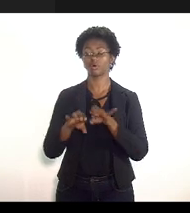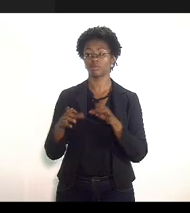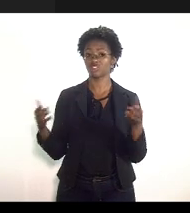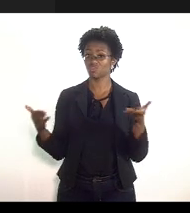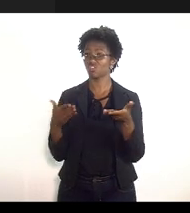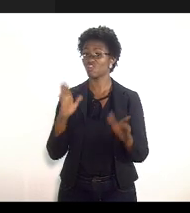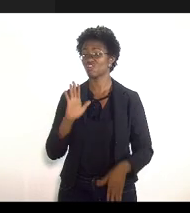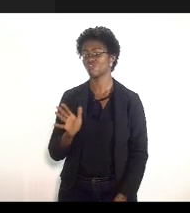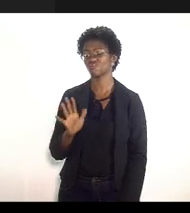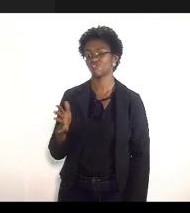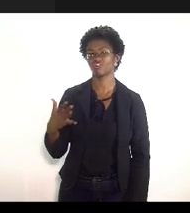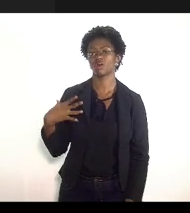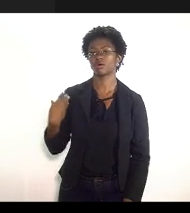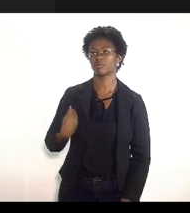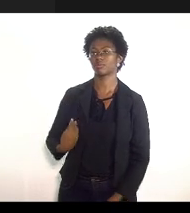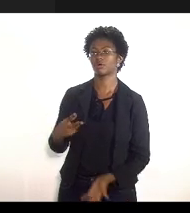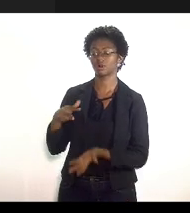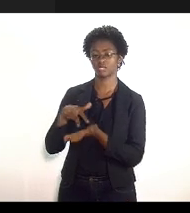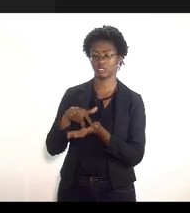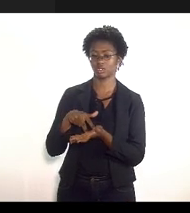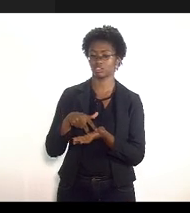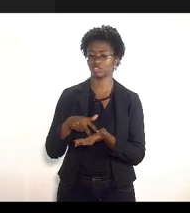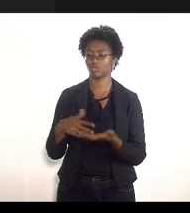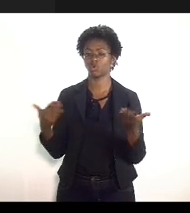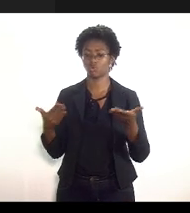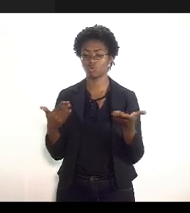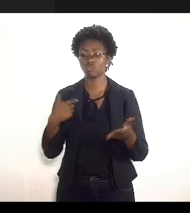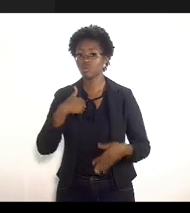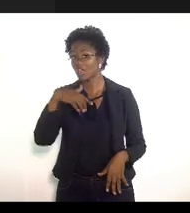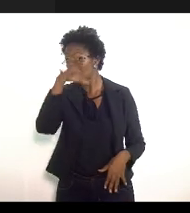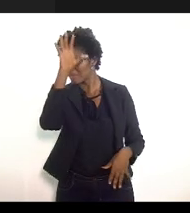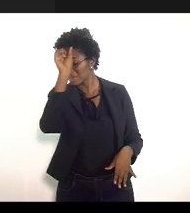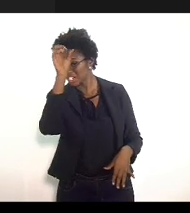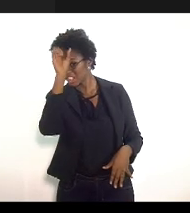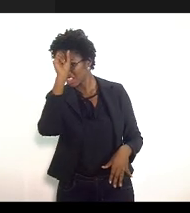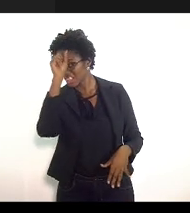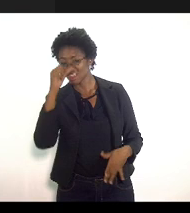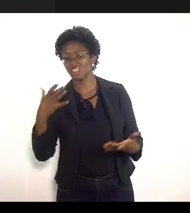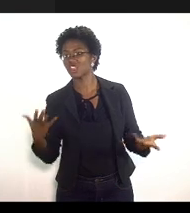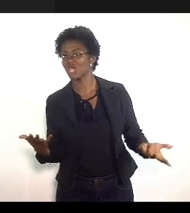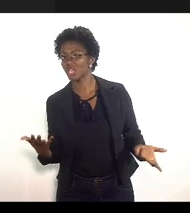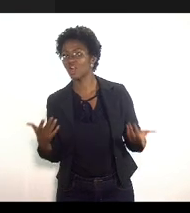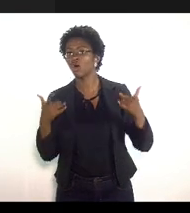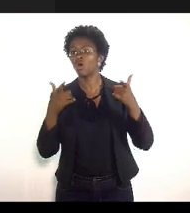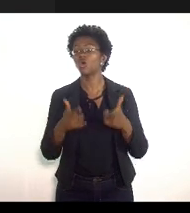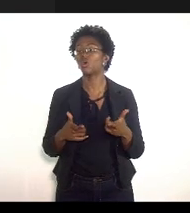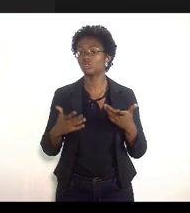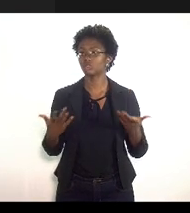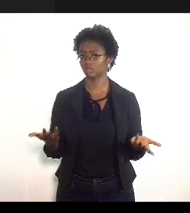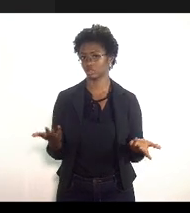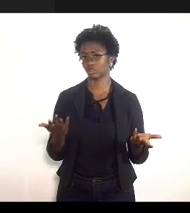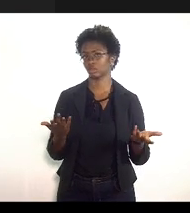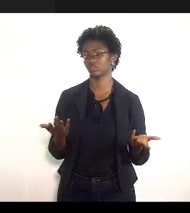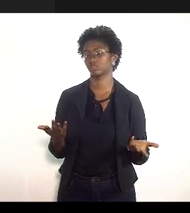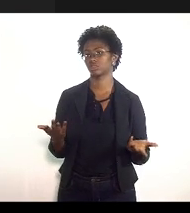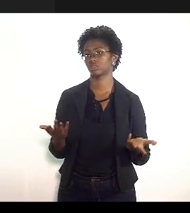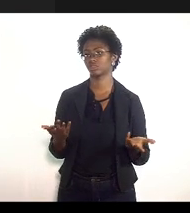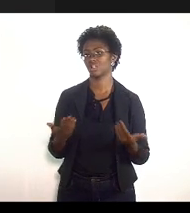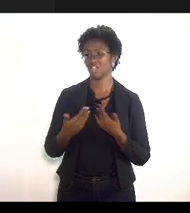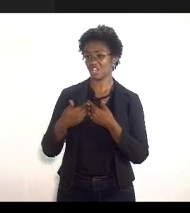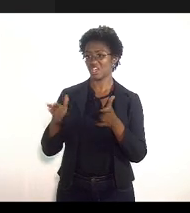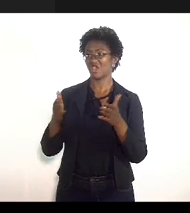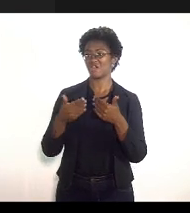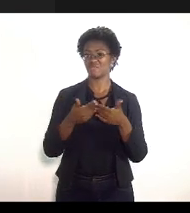rede. Mas para quem vai se formar? Hoje eu vou aprender transplante, tá? Ou alguém imagina que a rede privada vai abrir espaço